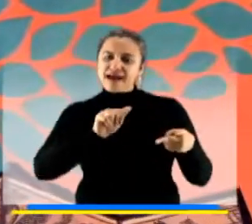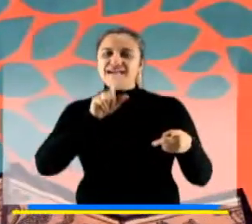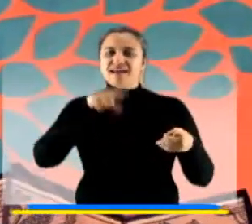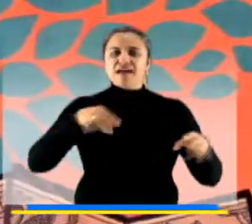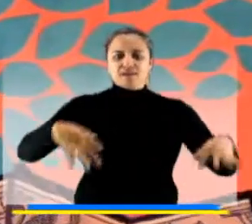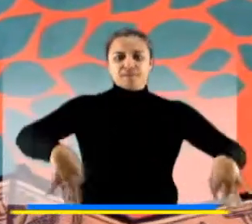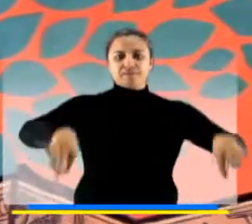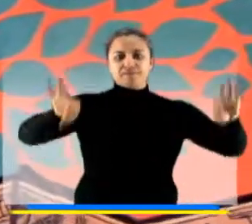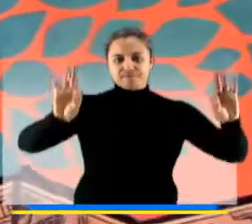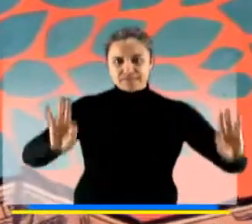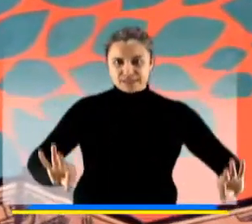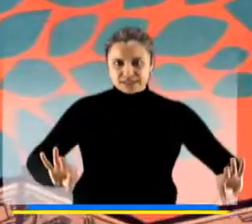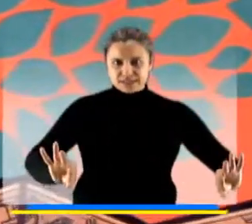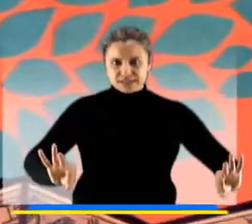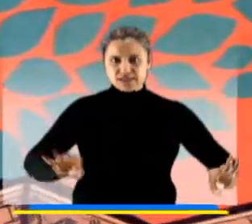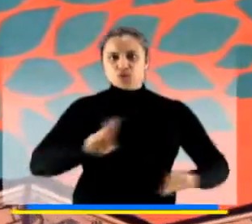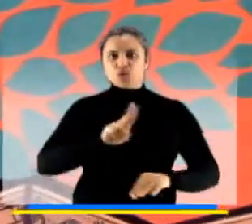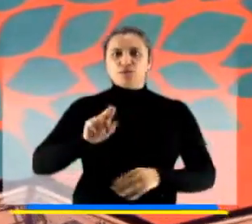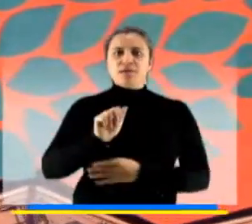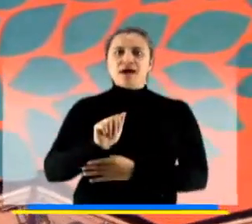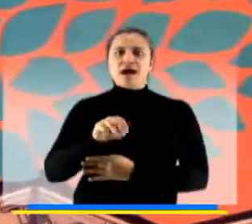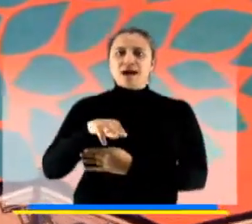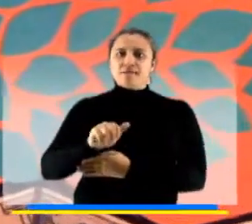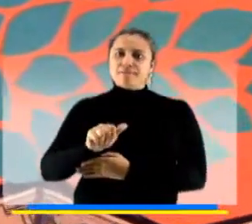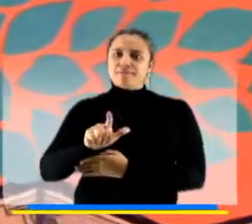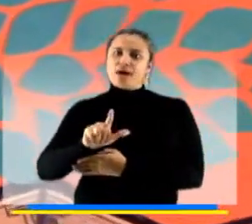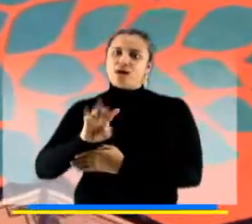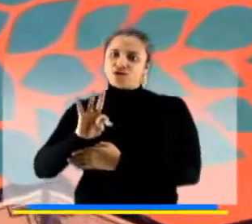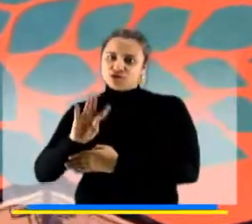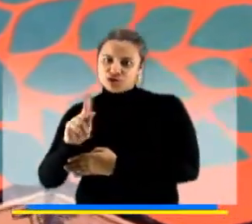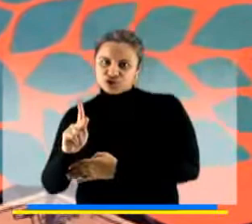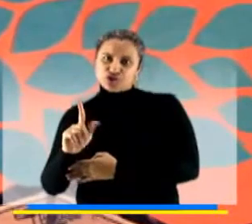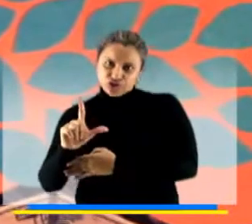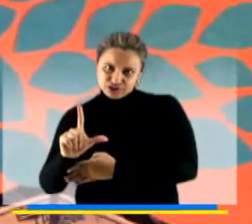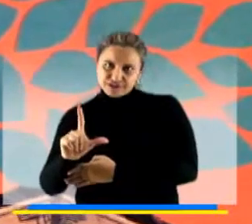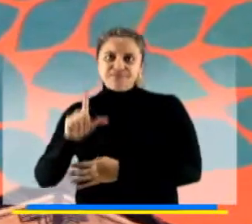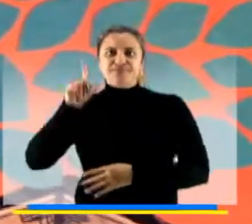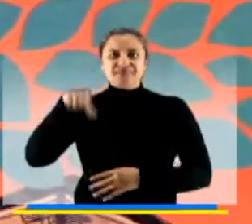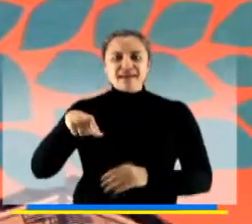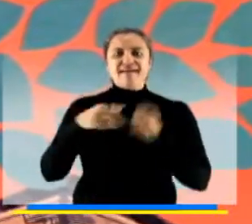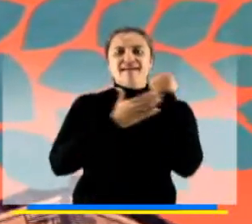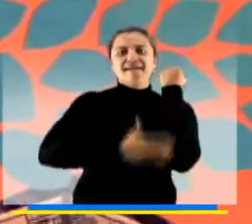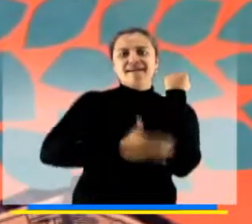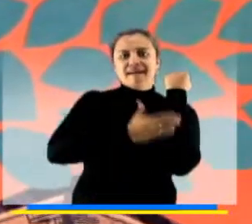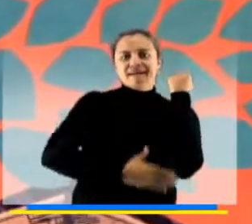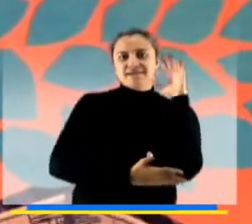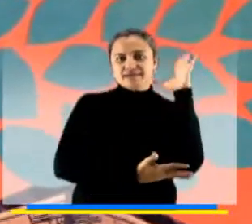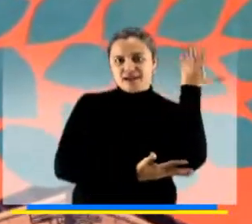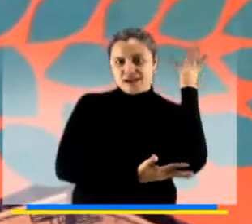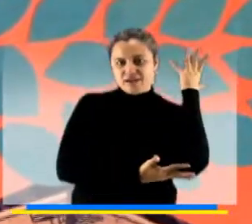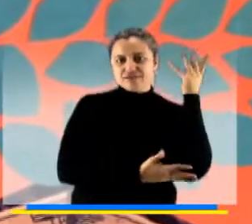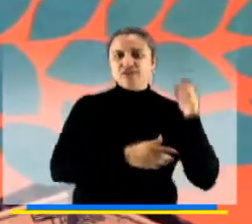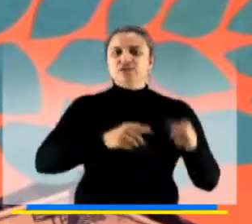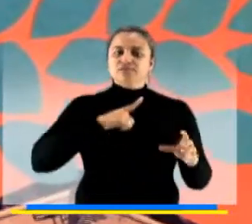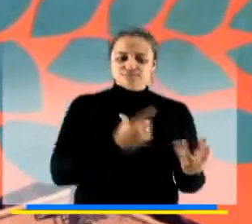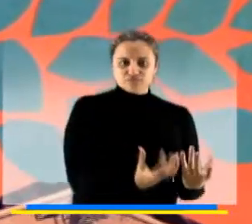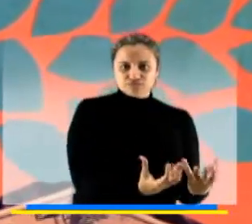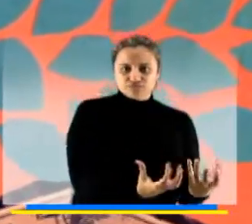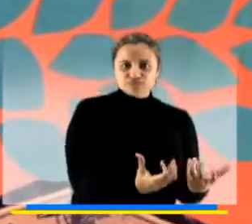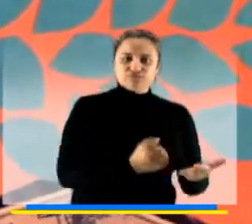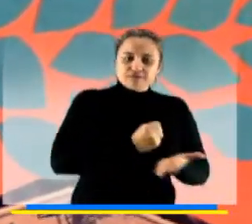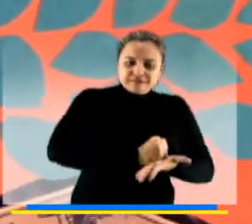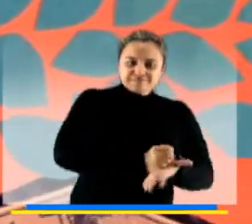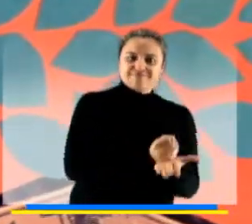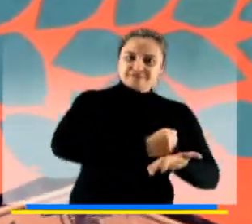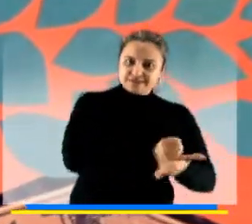pano que chamavam de amáteo. Era feito de cascas de árvores cozidas e amassadas com